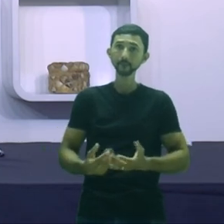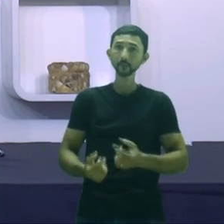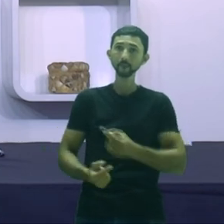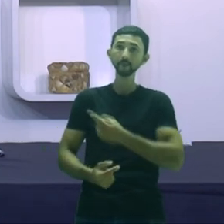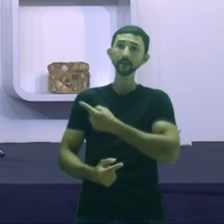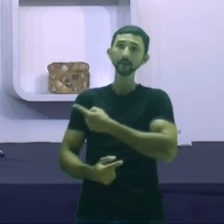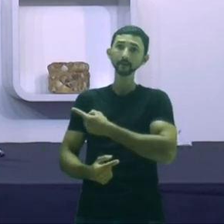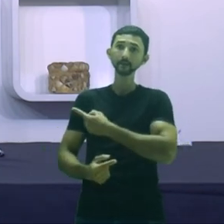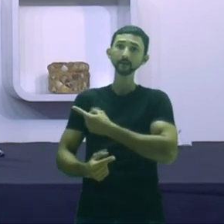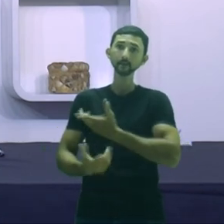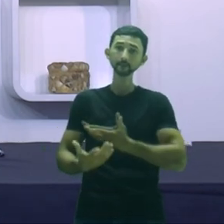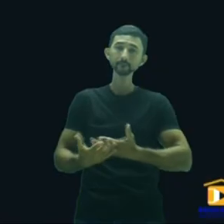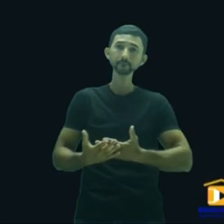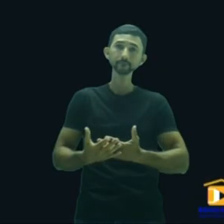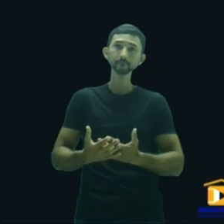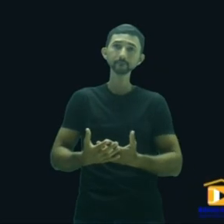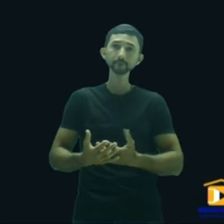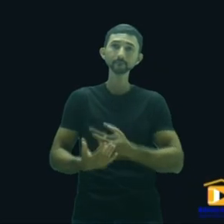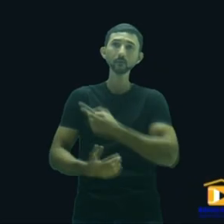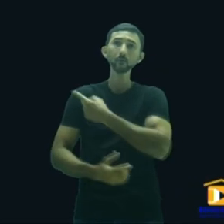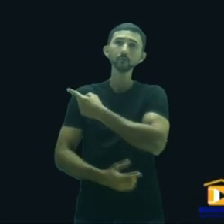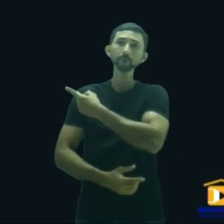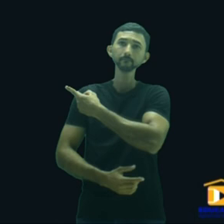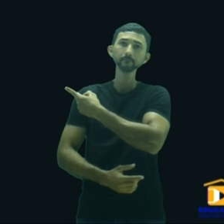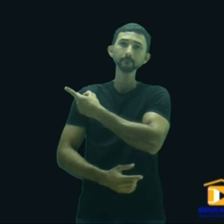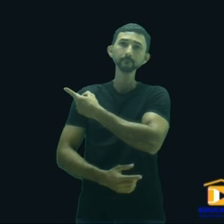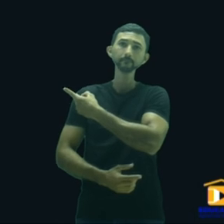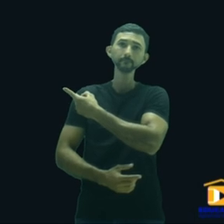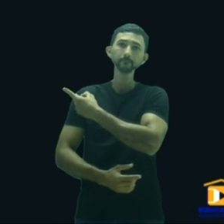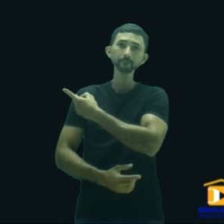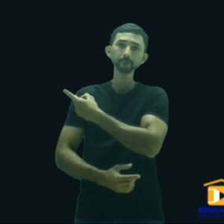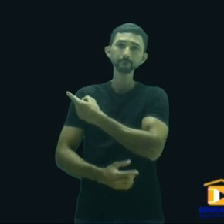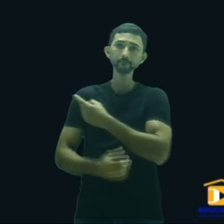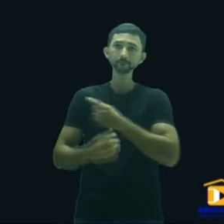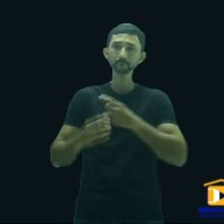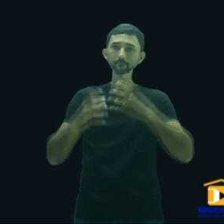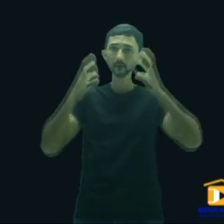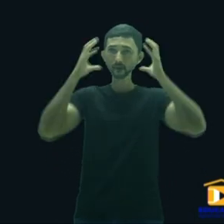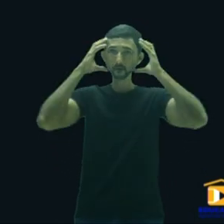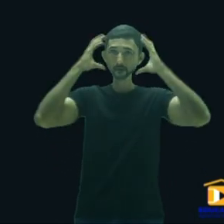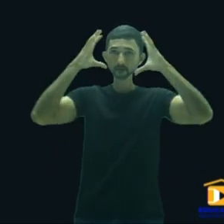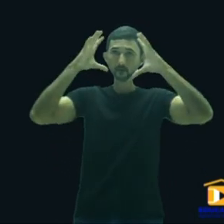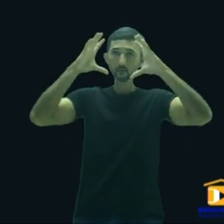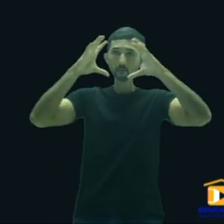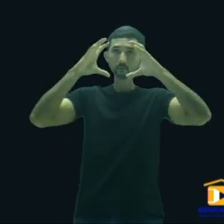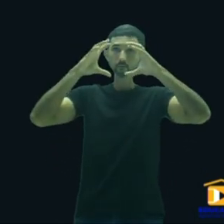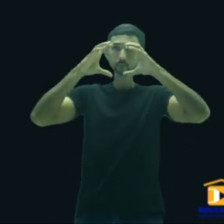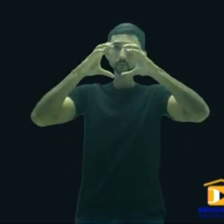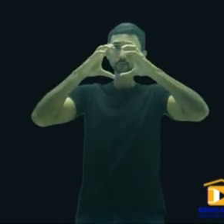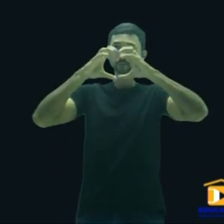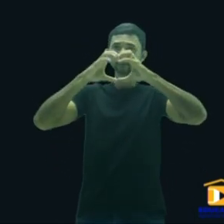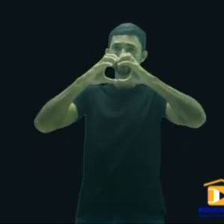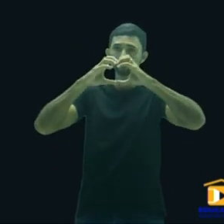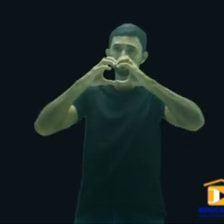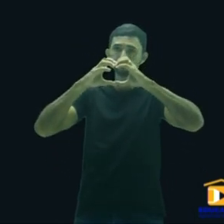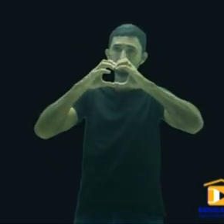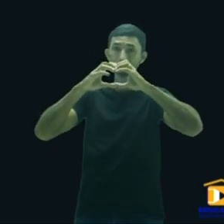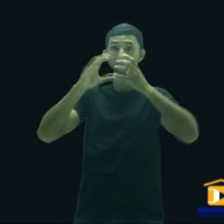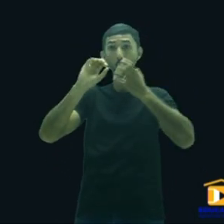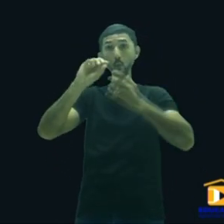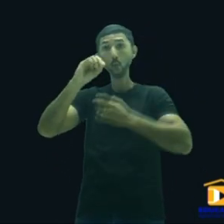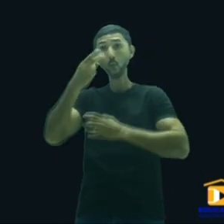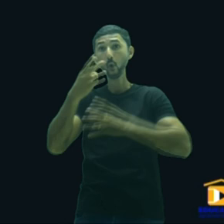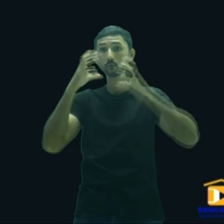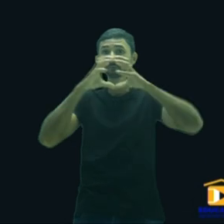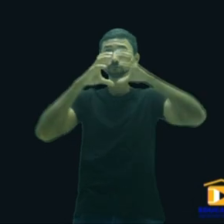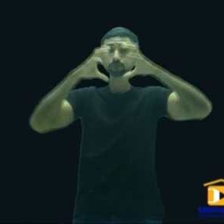de anencefalia. Poderia ser uma hidrocefalia, poderia ser uma espinha bífida também. Imagina